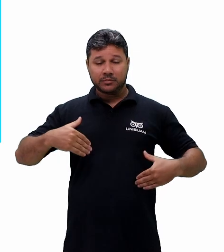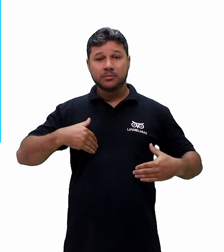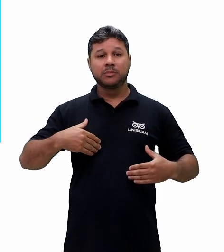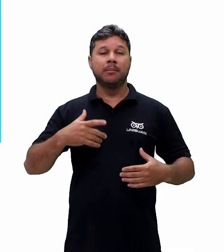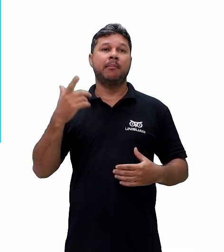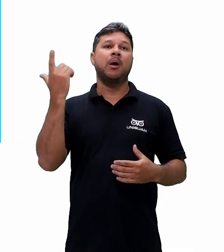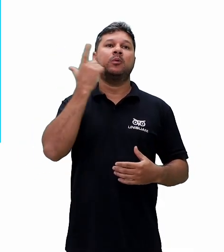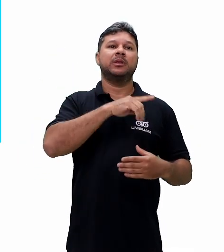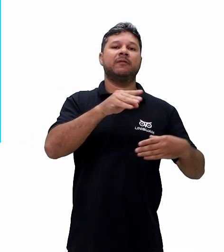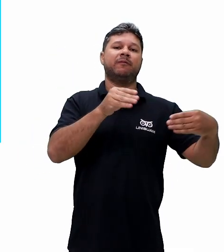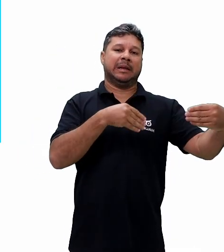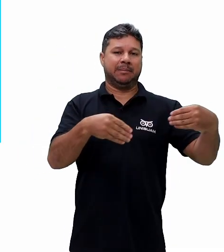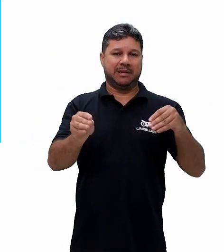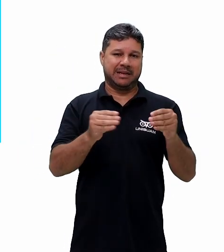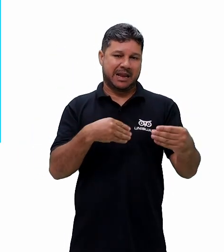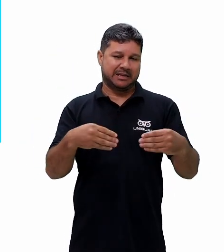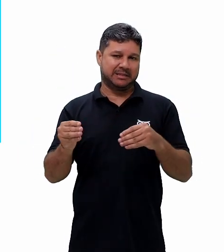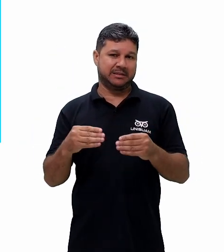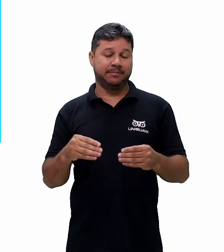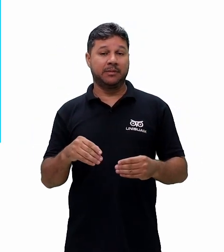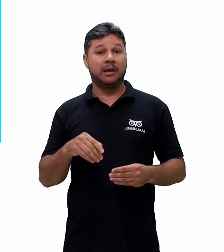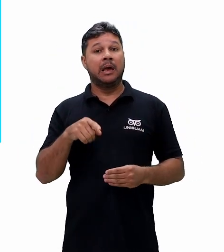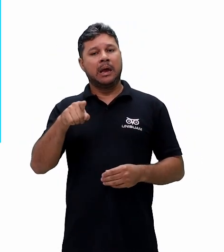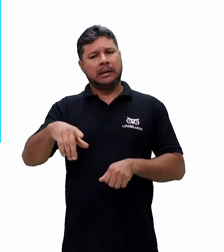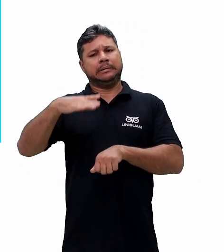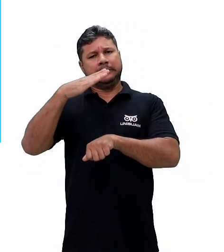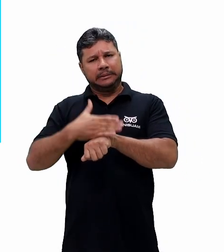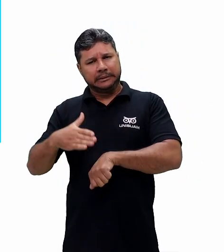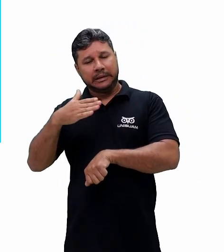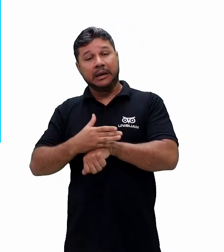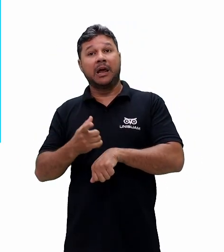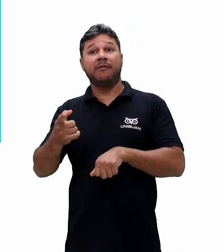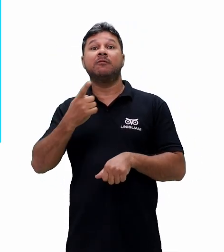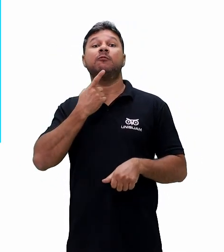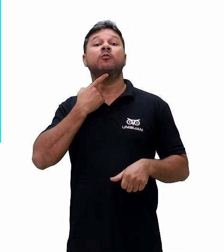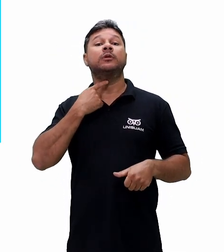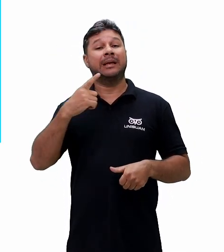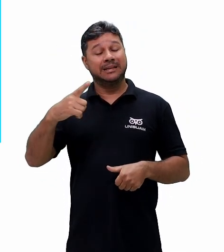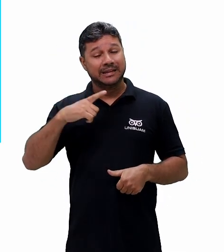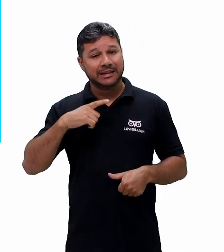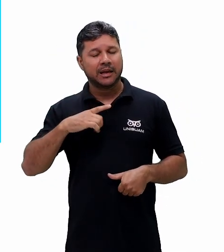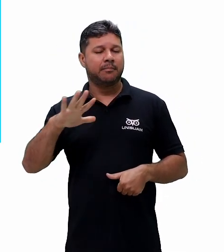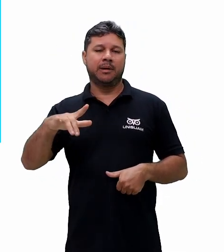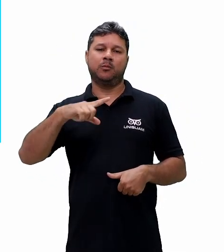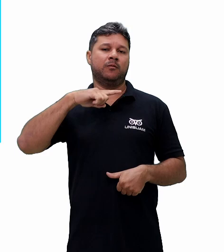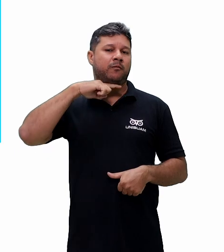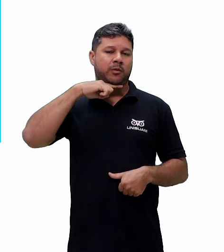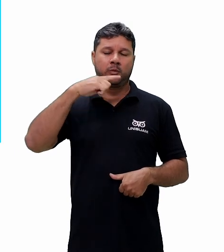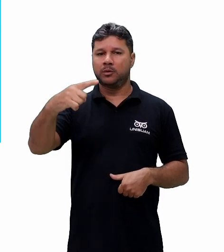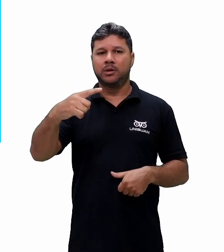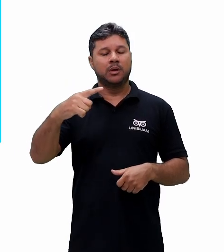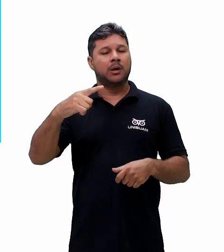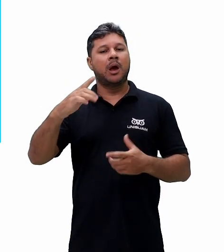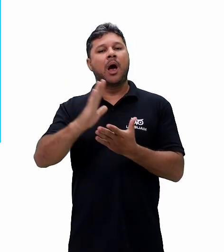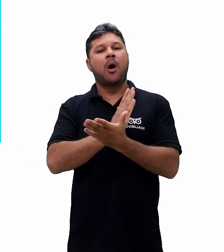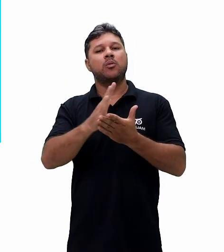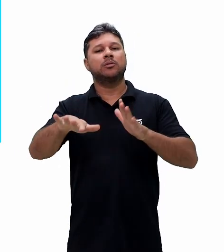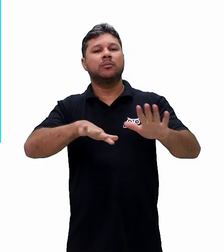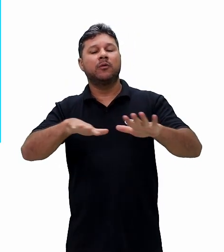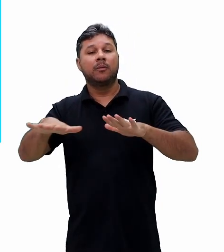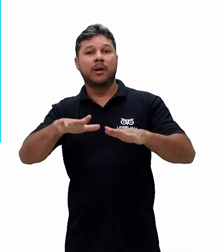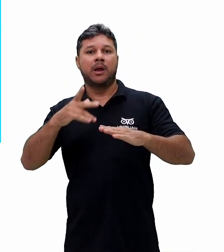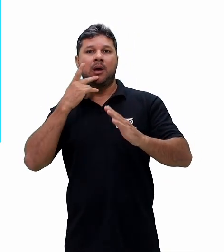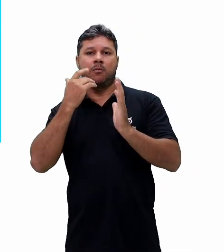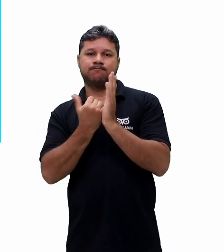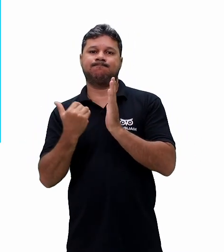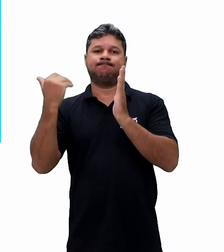interferir no ganho de flexibilidade. Por mais que ele treine, por mais que ele queira, ele não vai conseguir realizar alguns